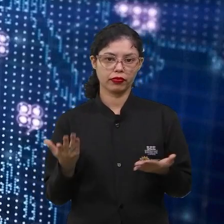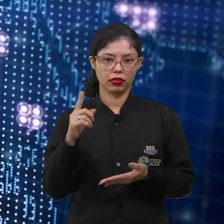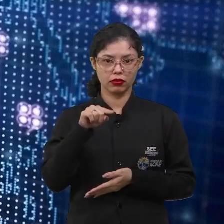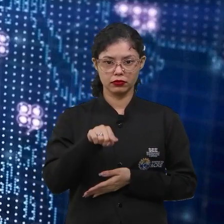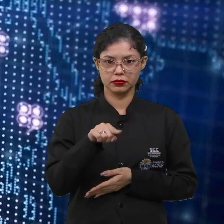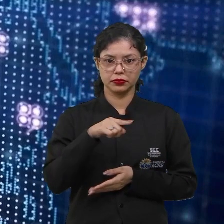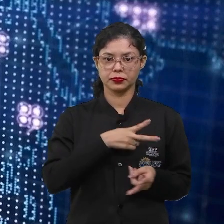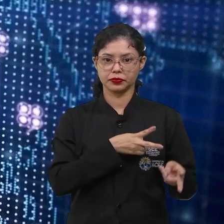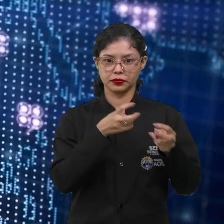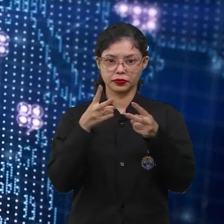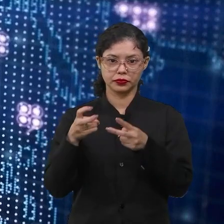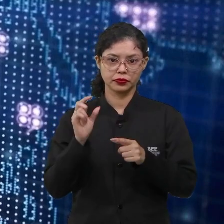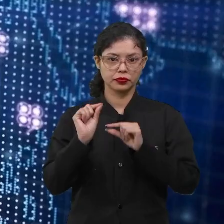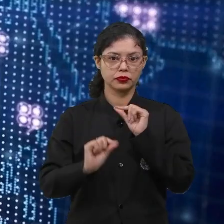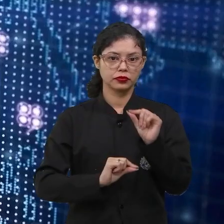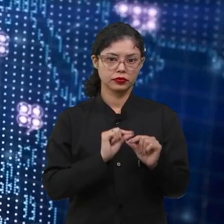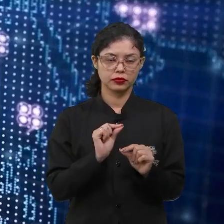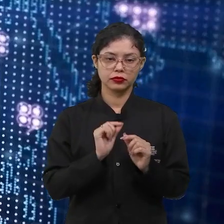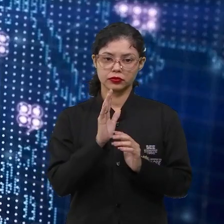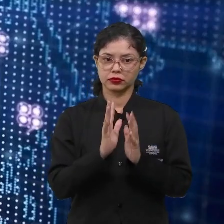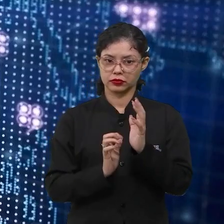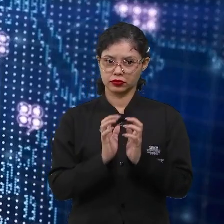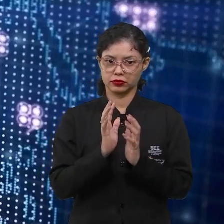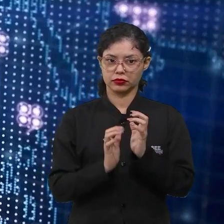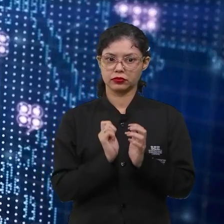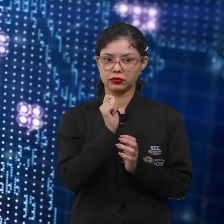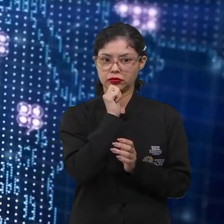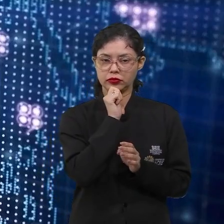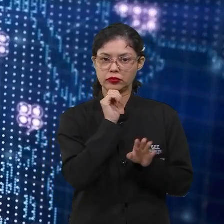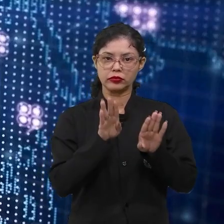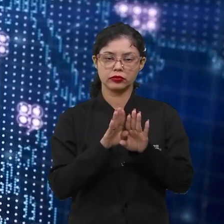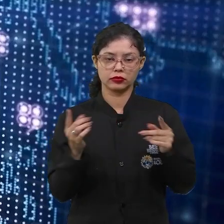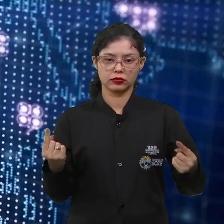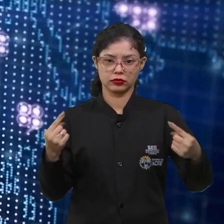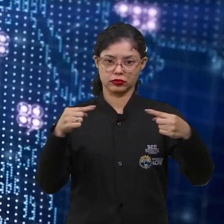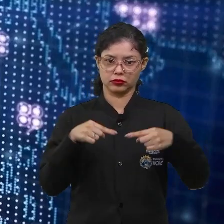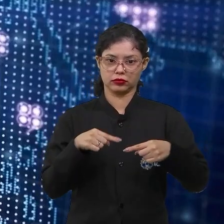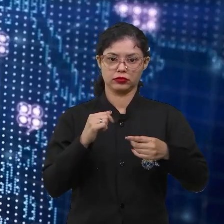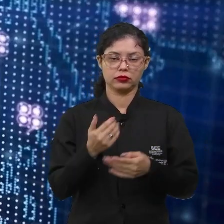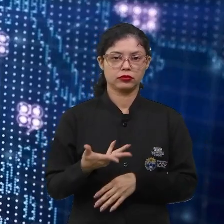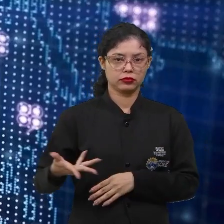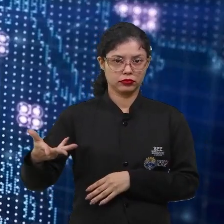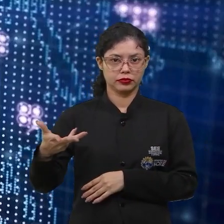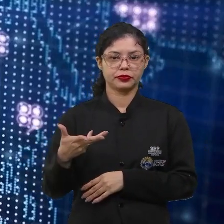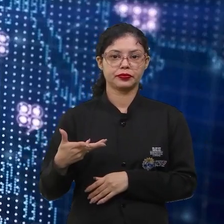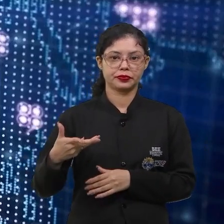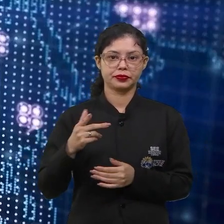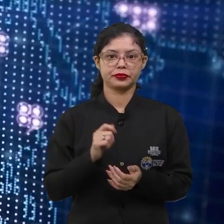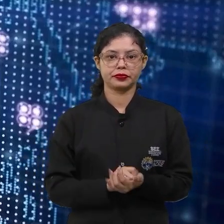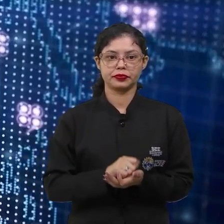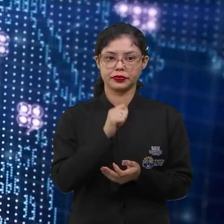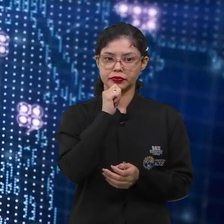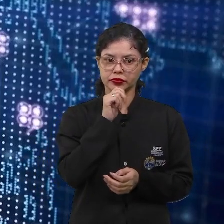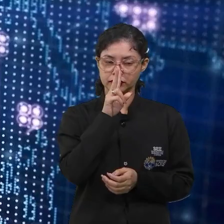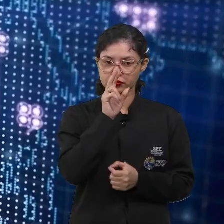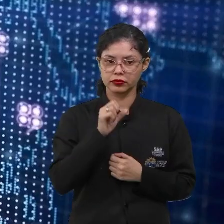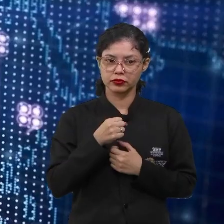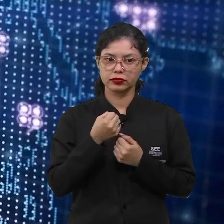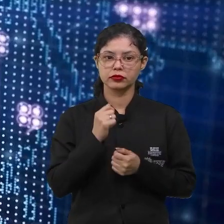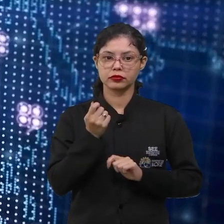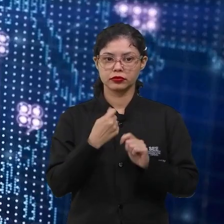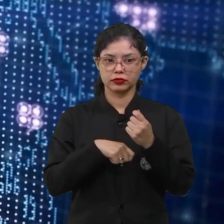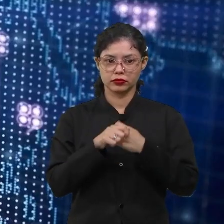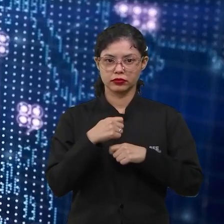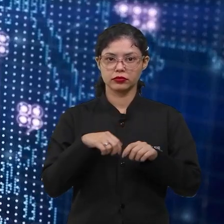vamos observar que esses conflitos refletem disputas basicamente por poder econômico